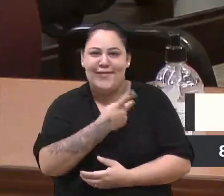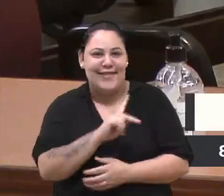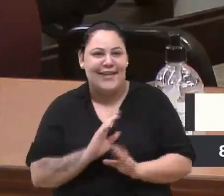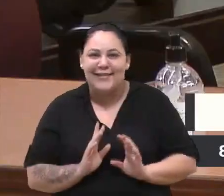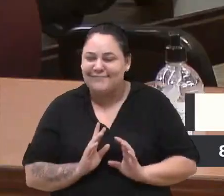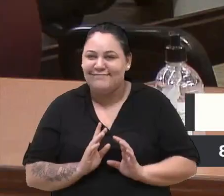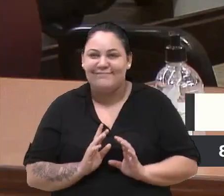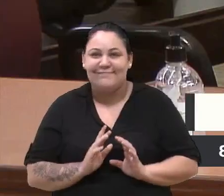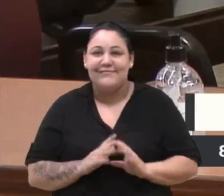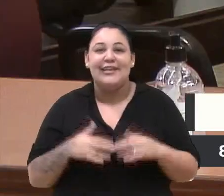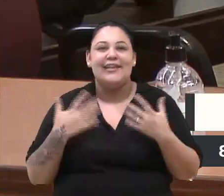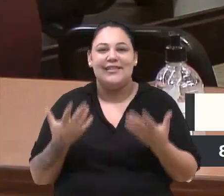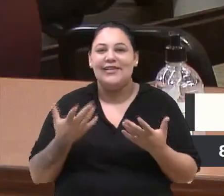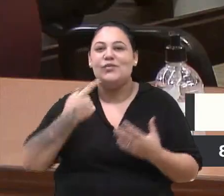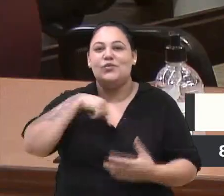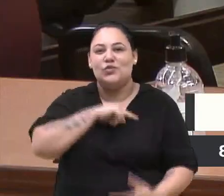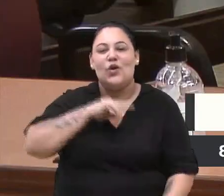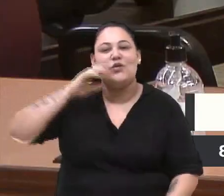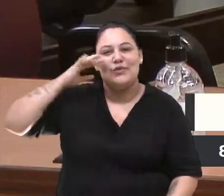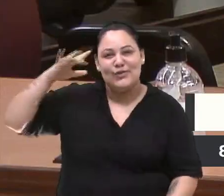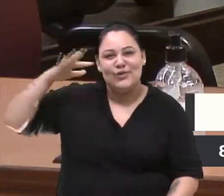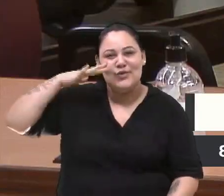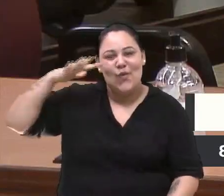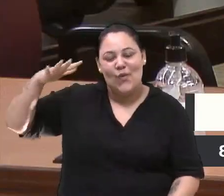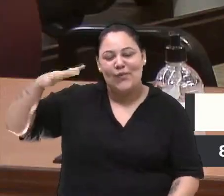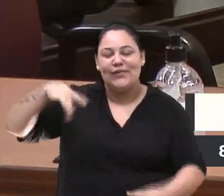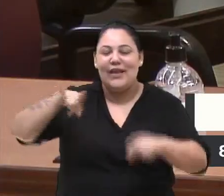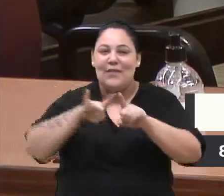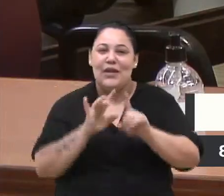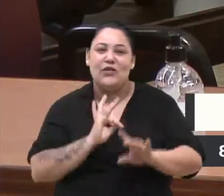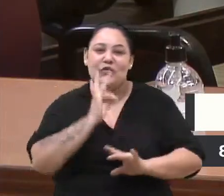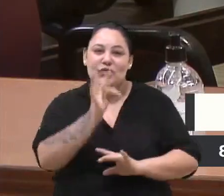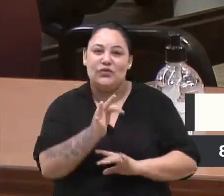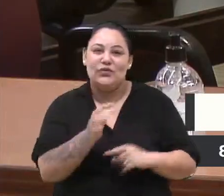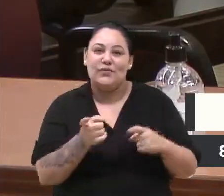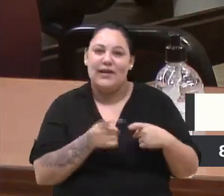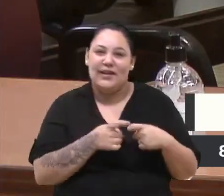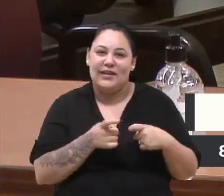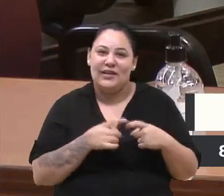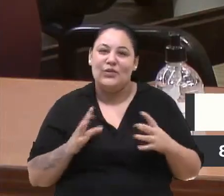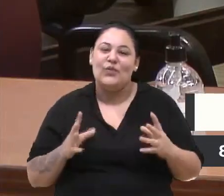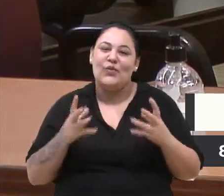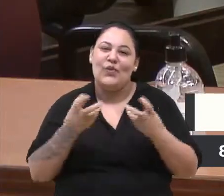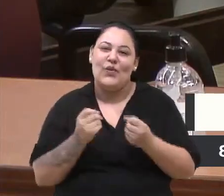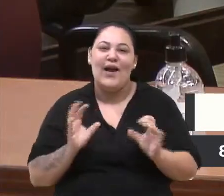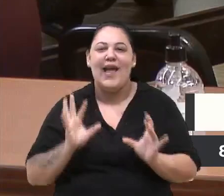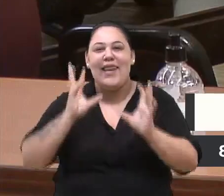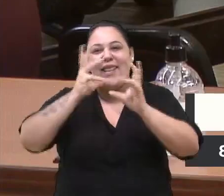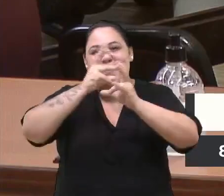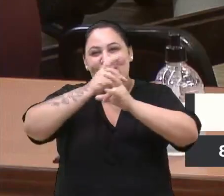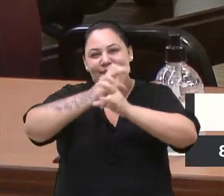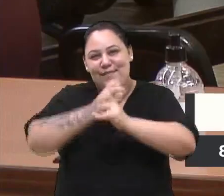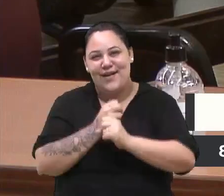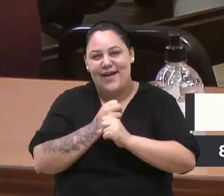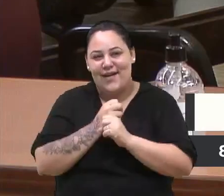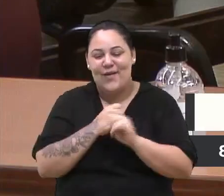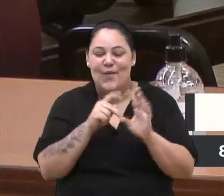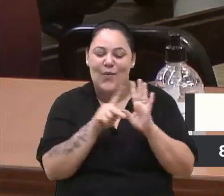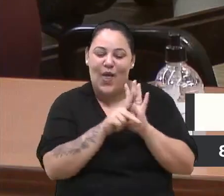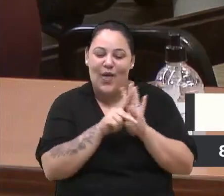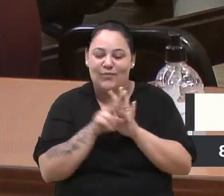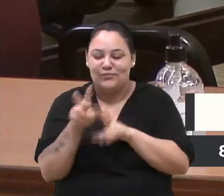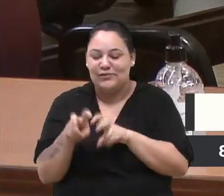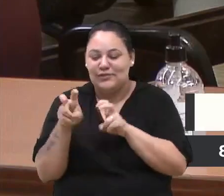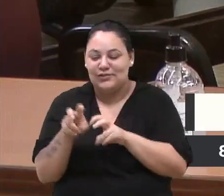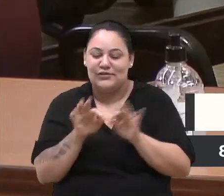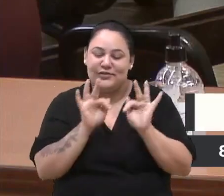sonho seria no futuro uma clínica com todo aquele cenário de interior, para o final da vida desses